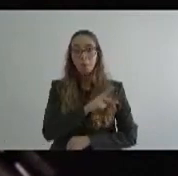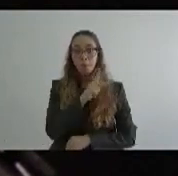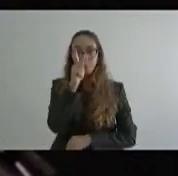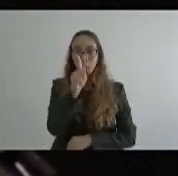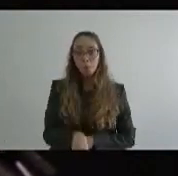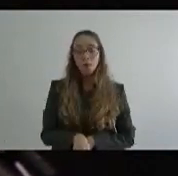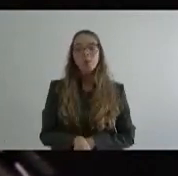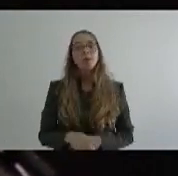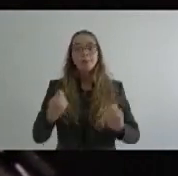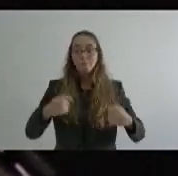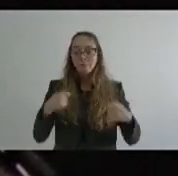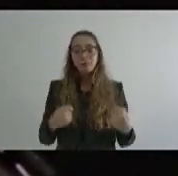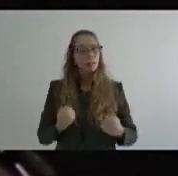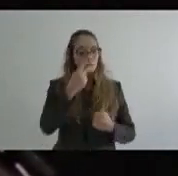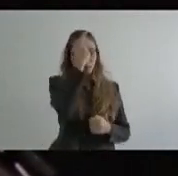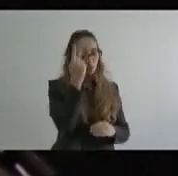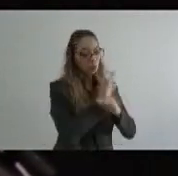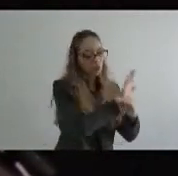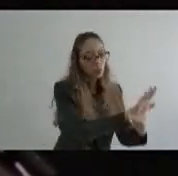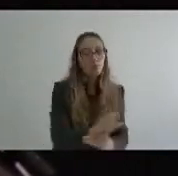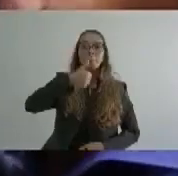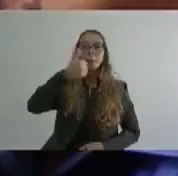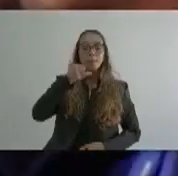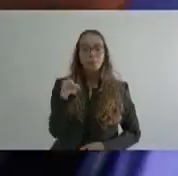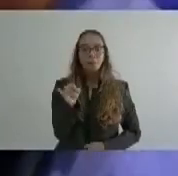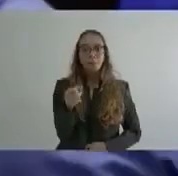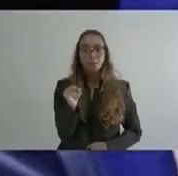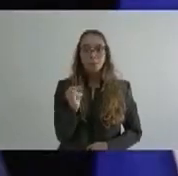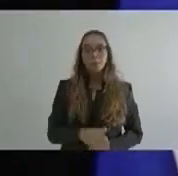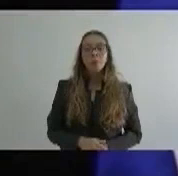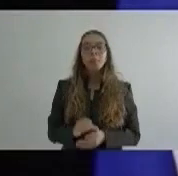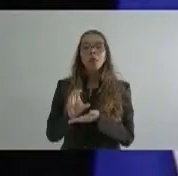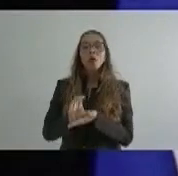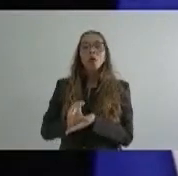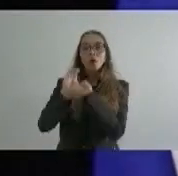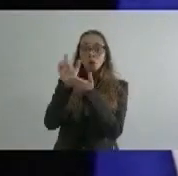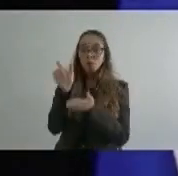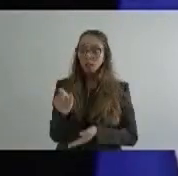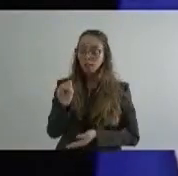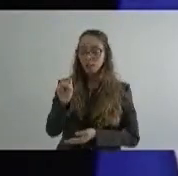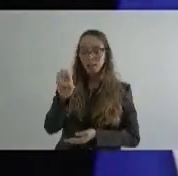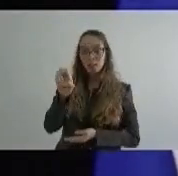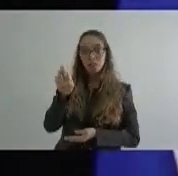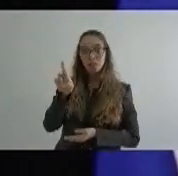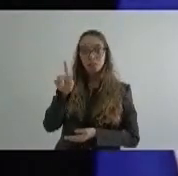obrigação de ajudar o povo de Mato Grosso. Conselheiro Sérgio, tal como eu,